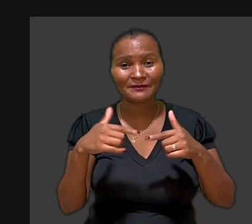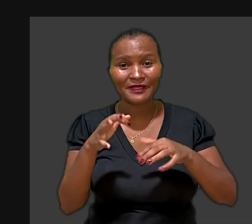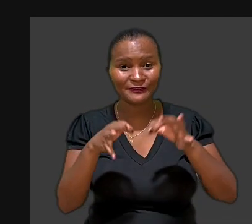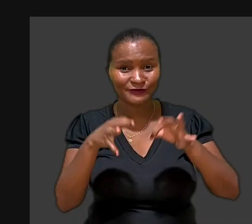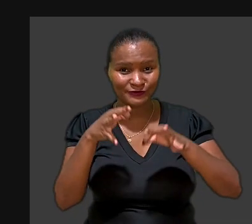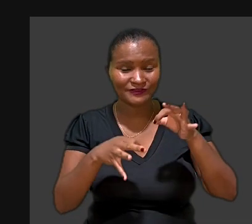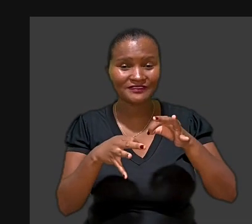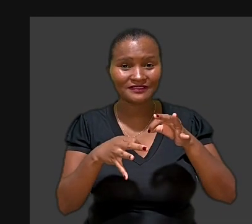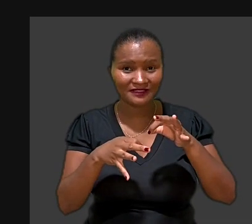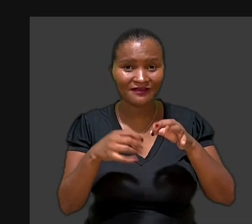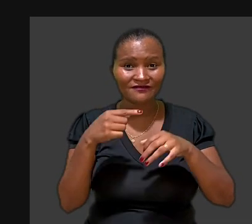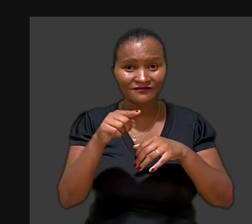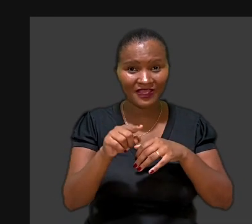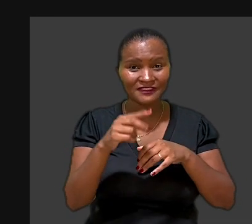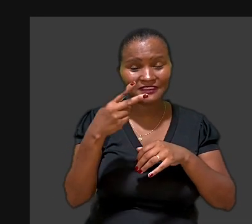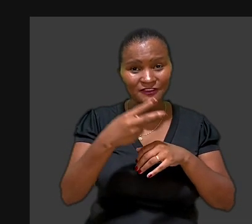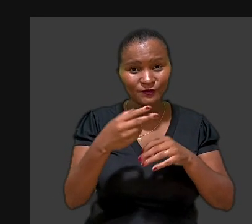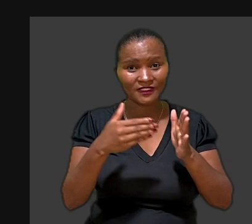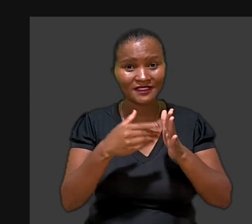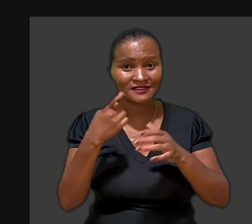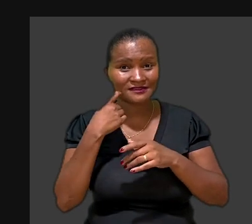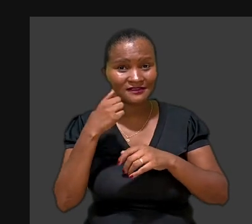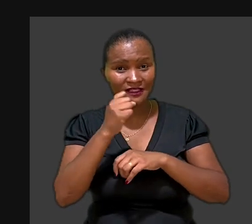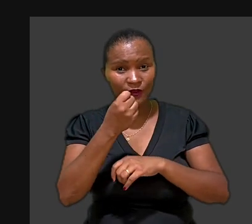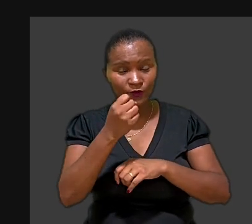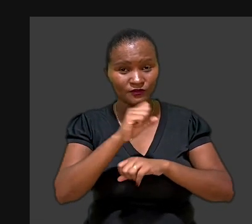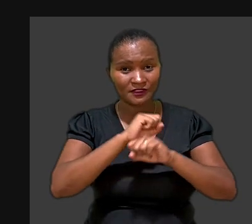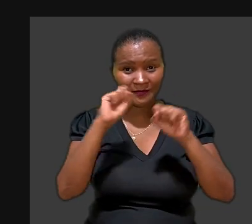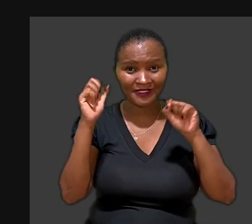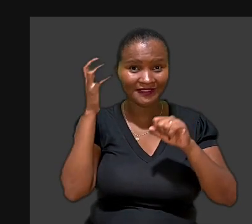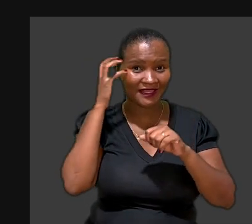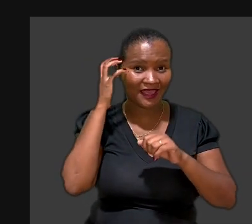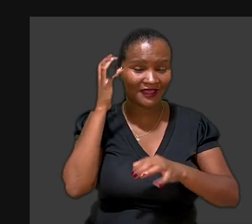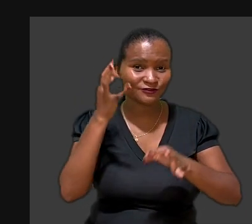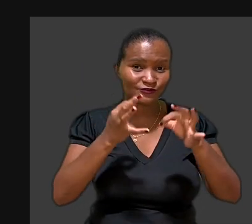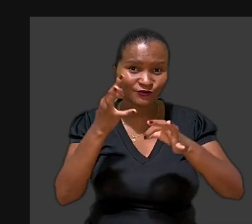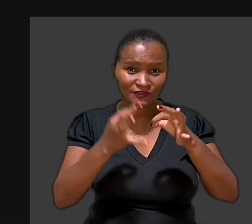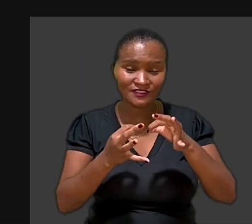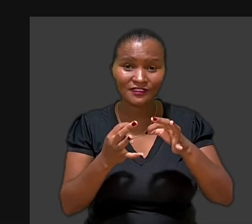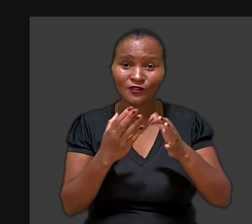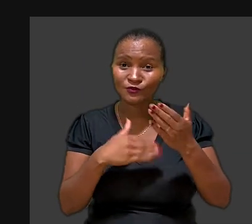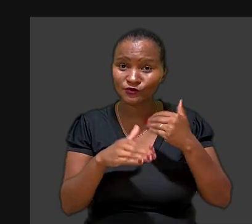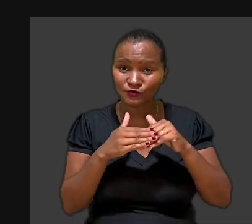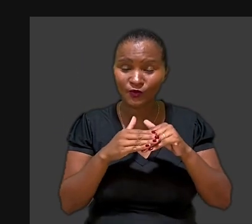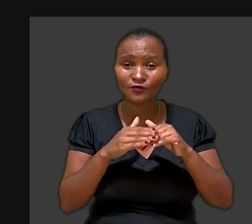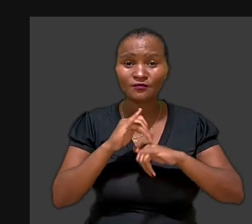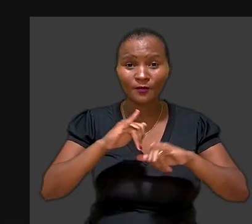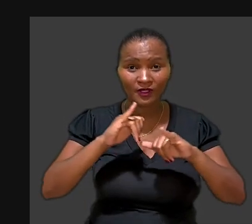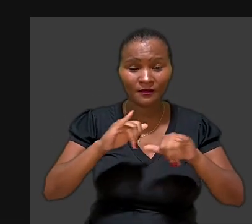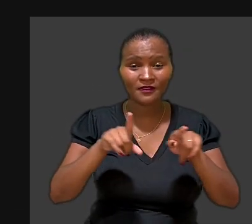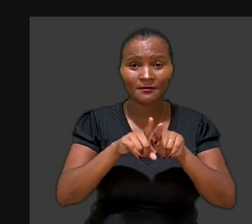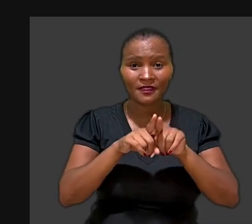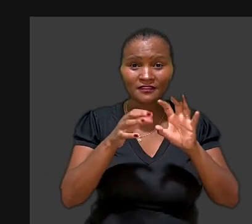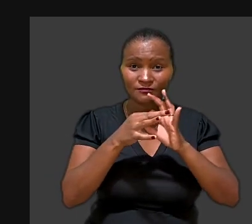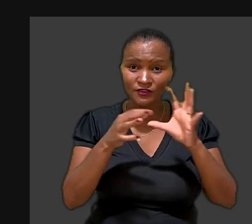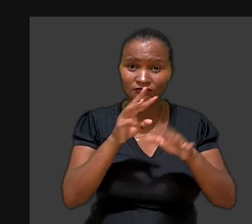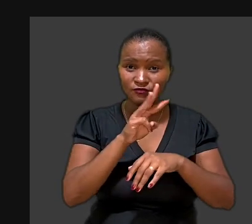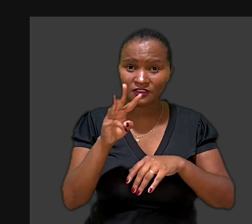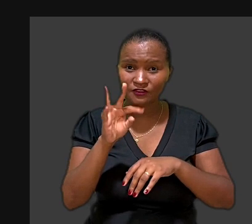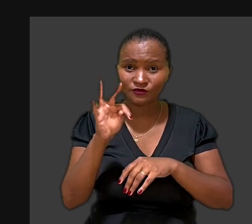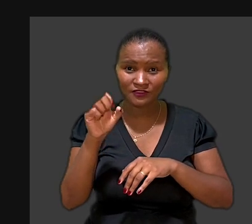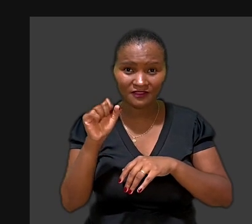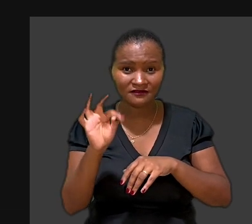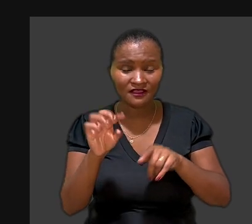Justiça vai ao ar de segunda a sexta-feira, às 8 horas da manhã, na Rádio Justiça. Todas as edições do programa também estão disponíveis no site